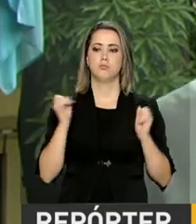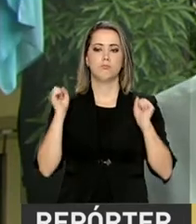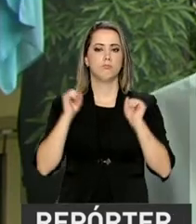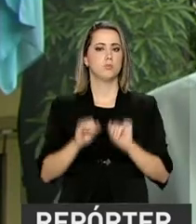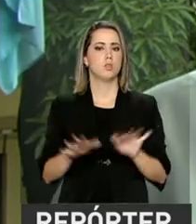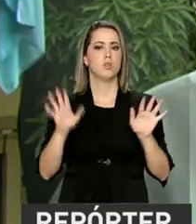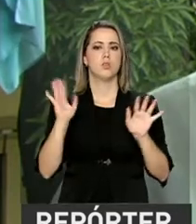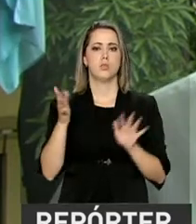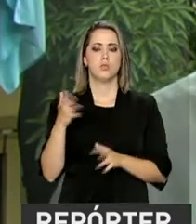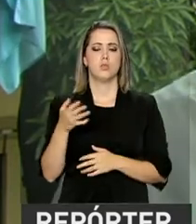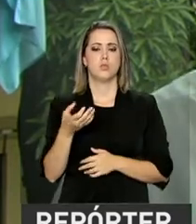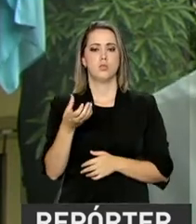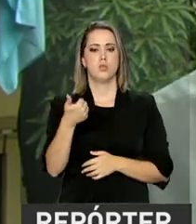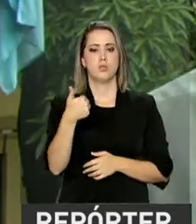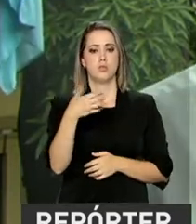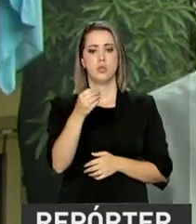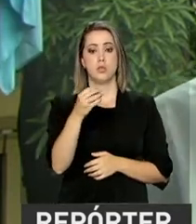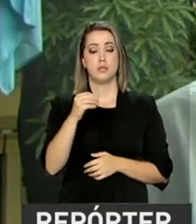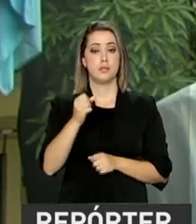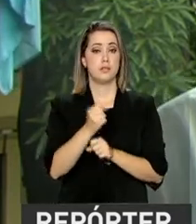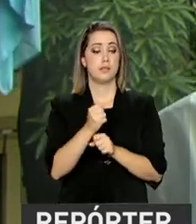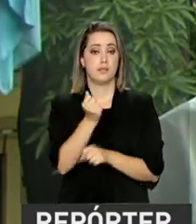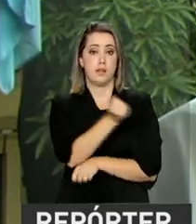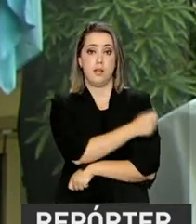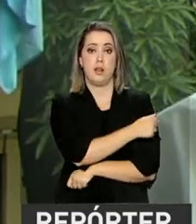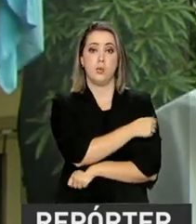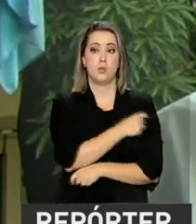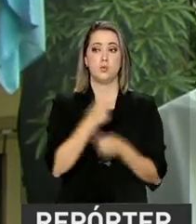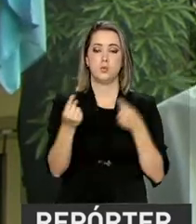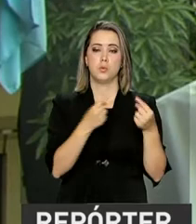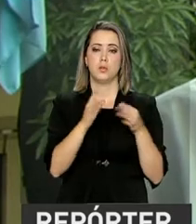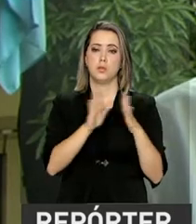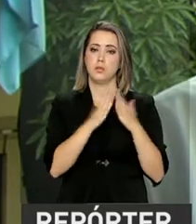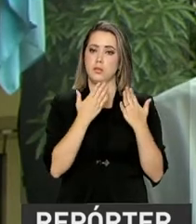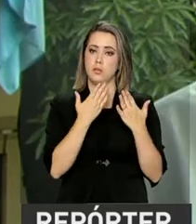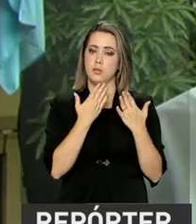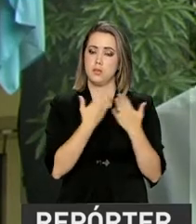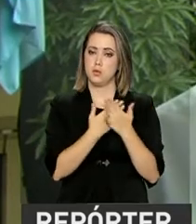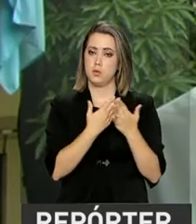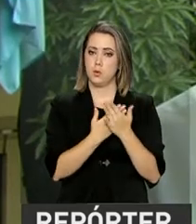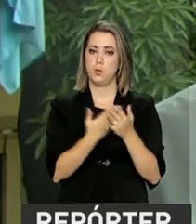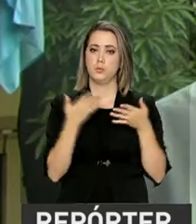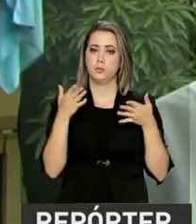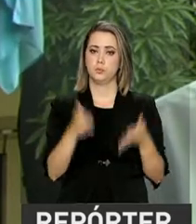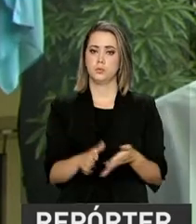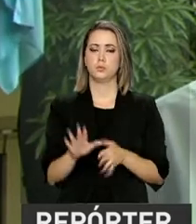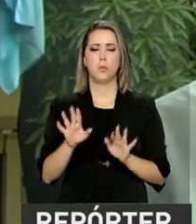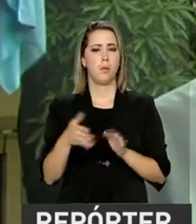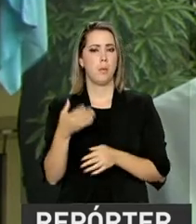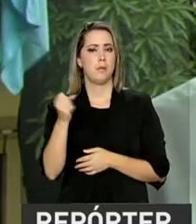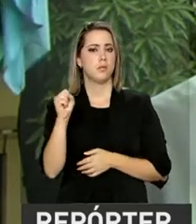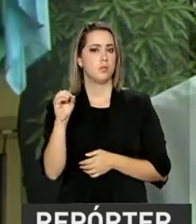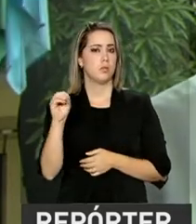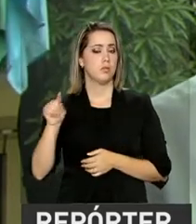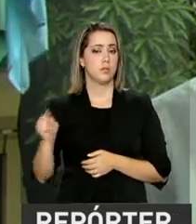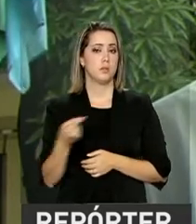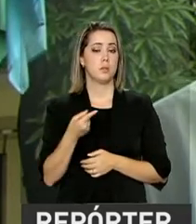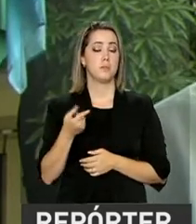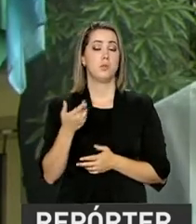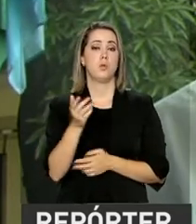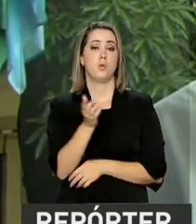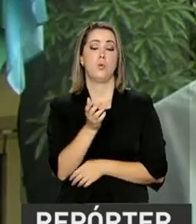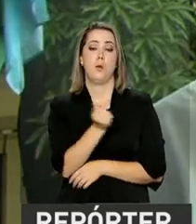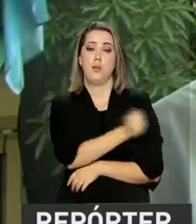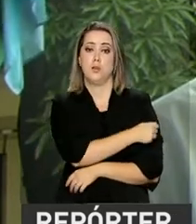em média já quase 100 alunos por escola participante. Temos mantido aí uma média de 800 mil alunos por ano